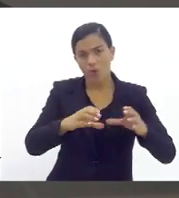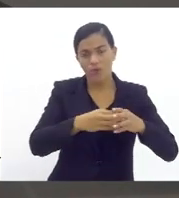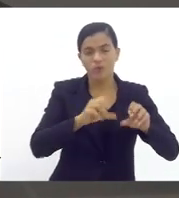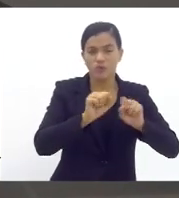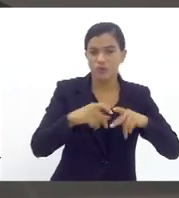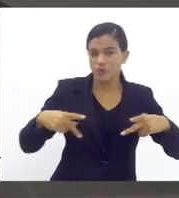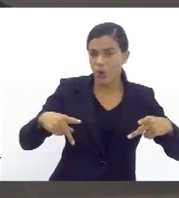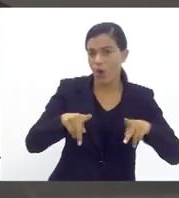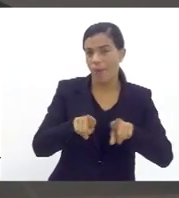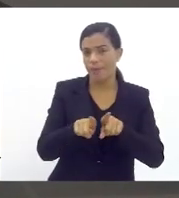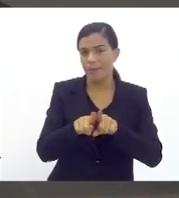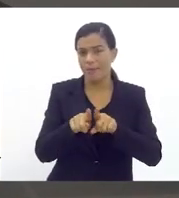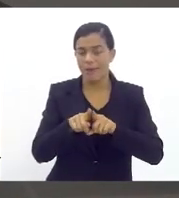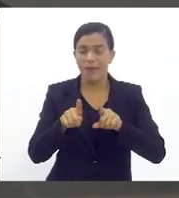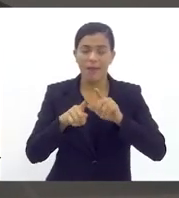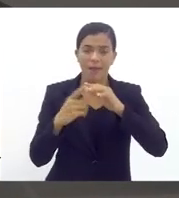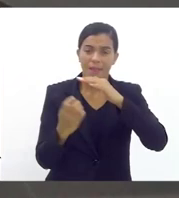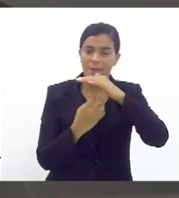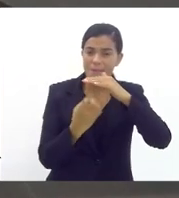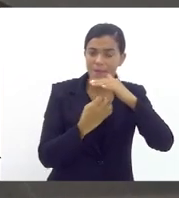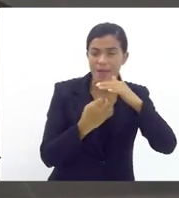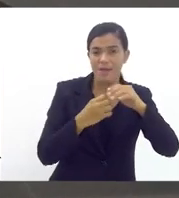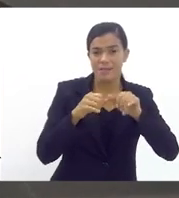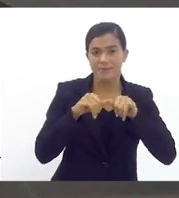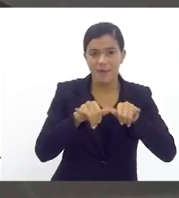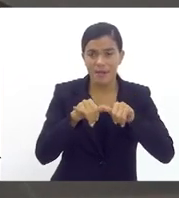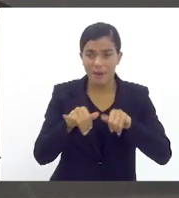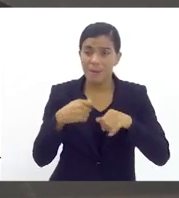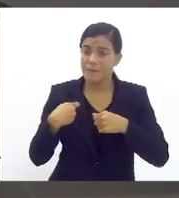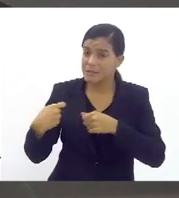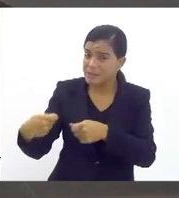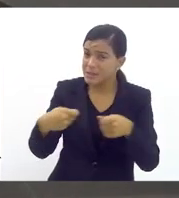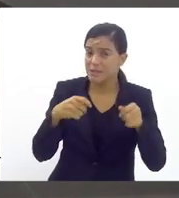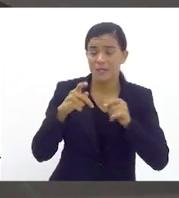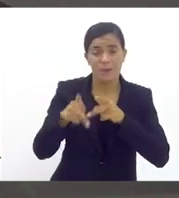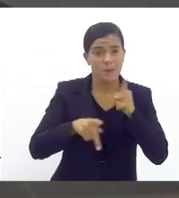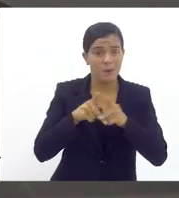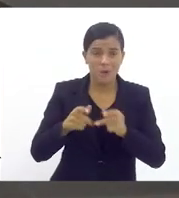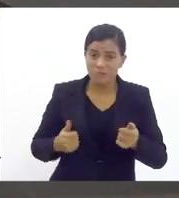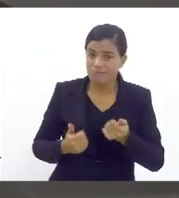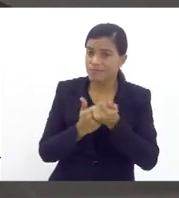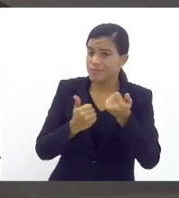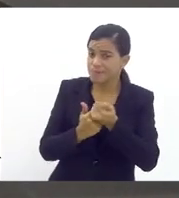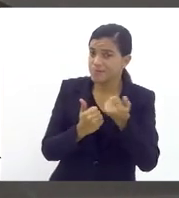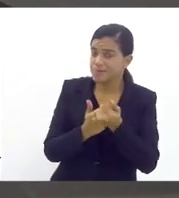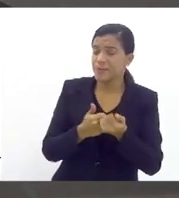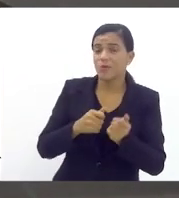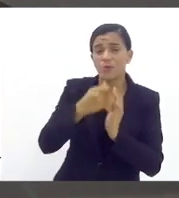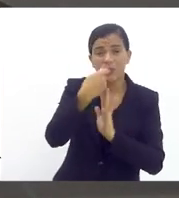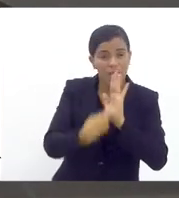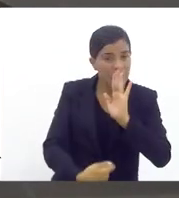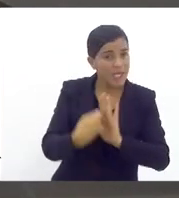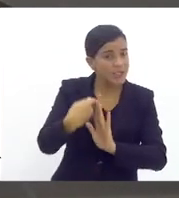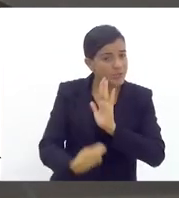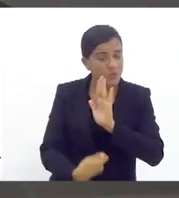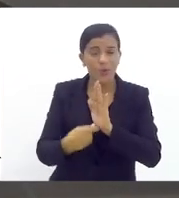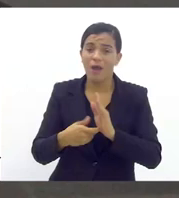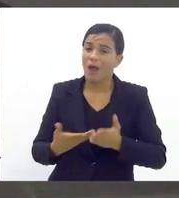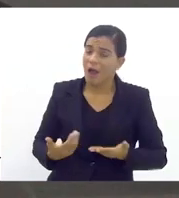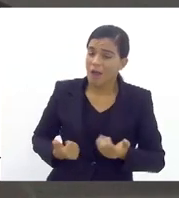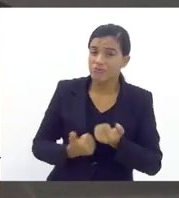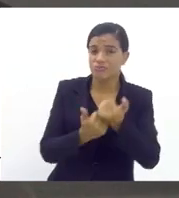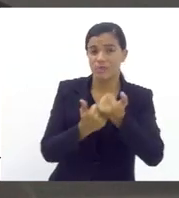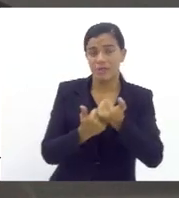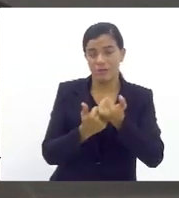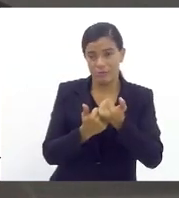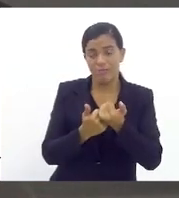shoppings, com as grandes redes. E a gente precisa de ajuda, a gente precisa da população também ao nosso lado, nos ajudando com o texto, nos ajudando com as redações, para